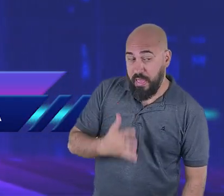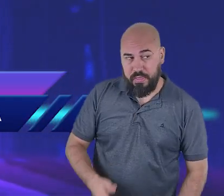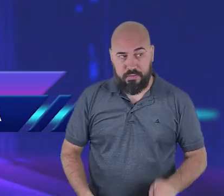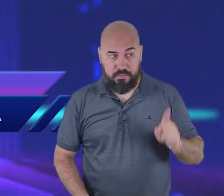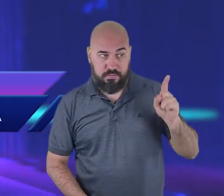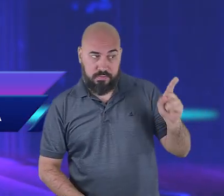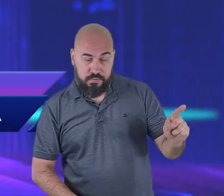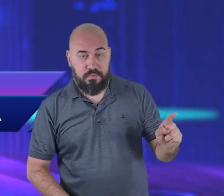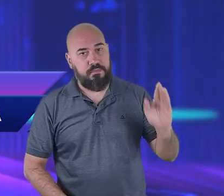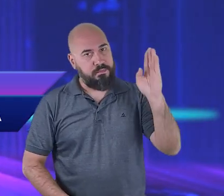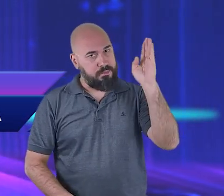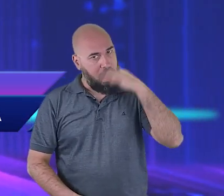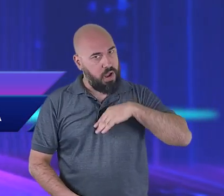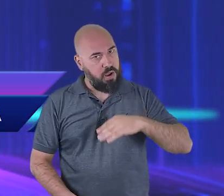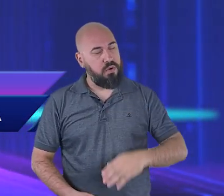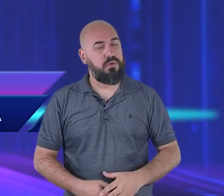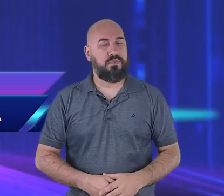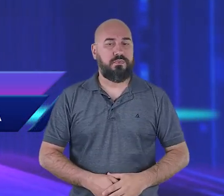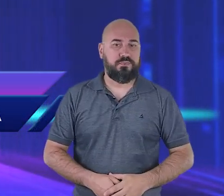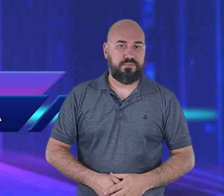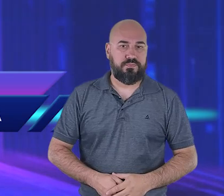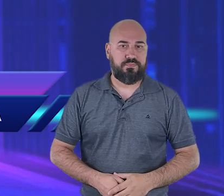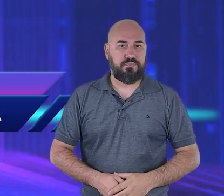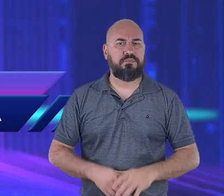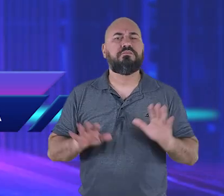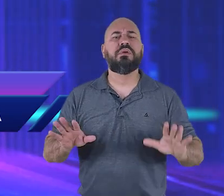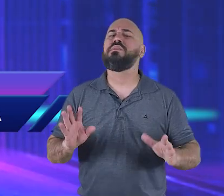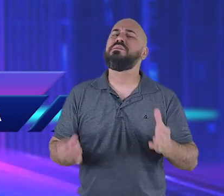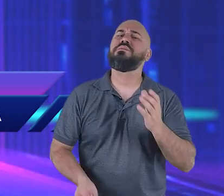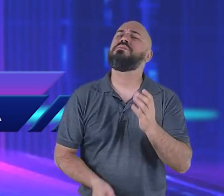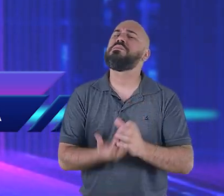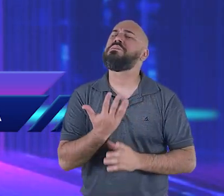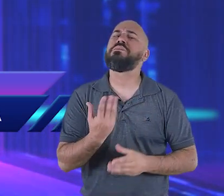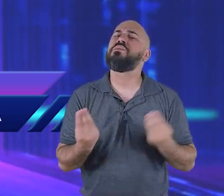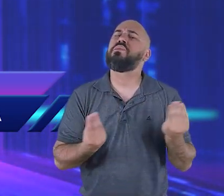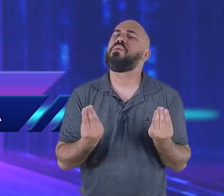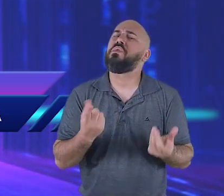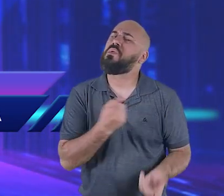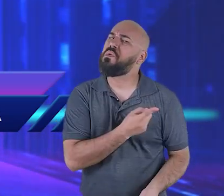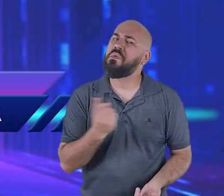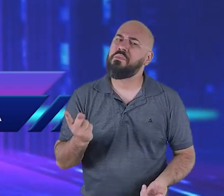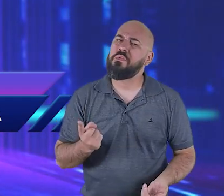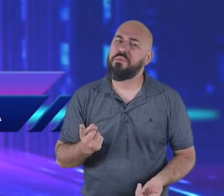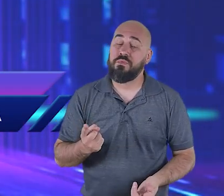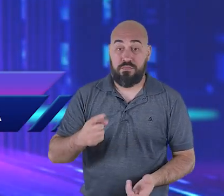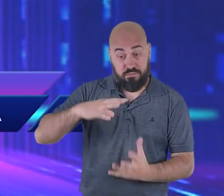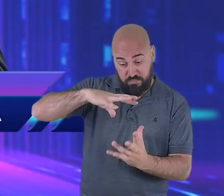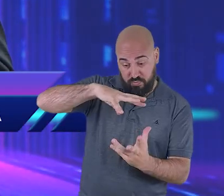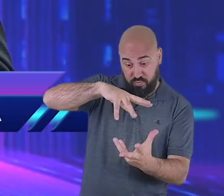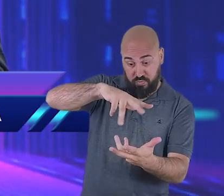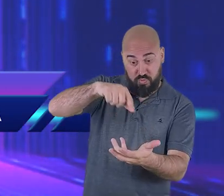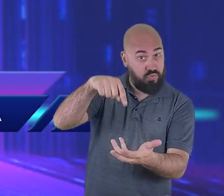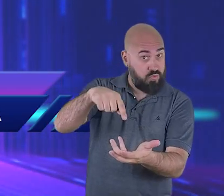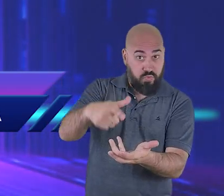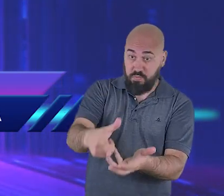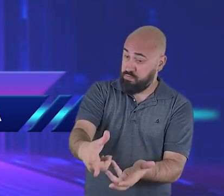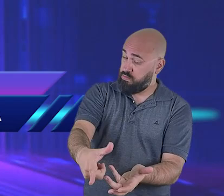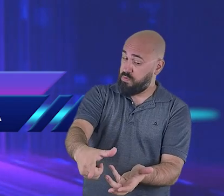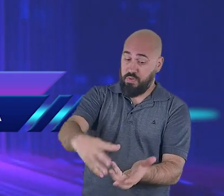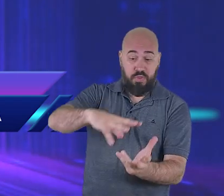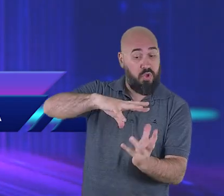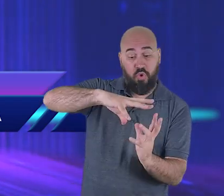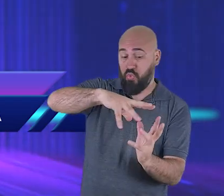ao início desse conflito. Antes do início da vida no nosso planeta, antes